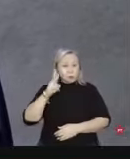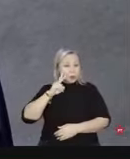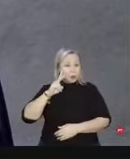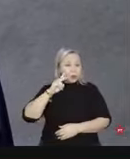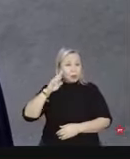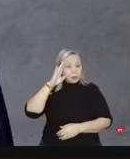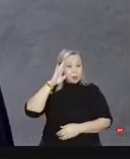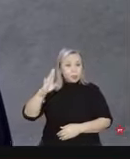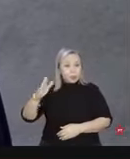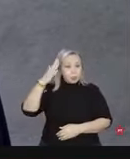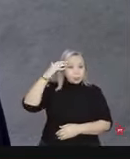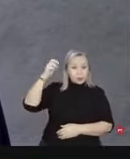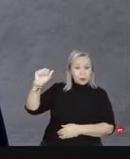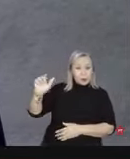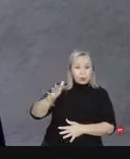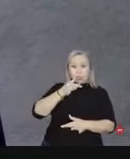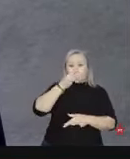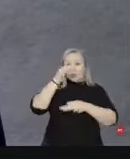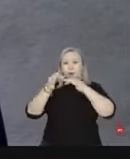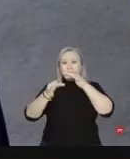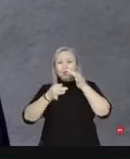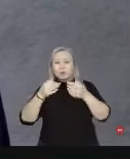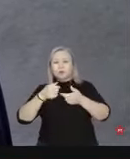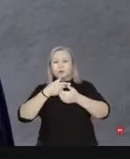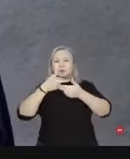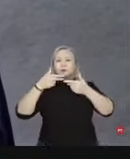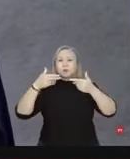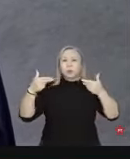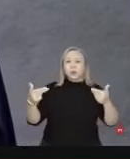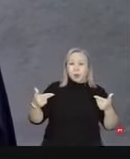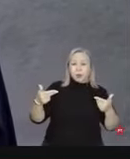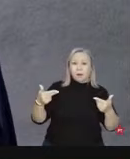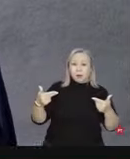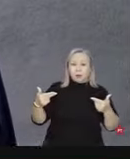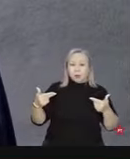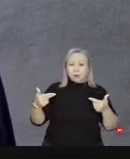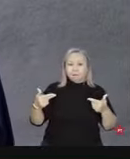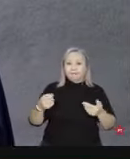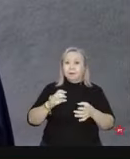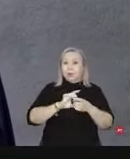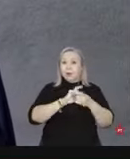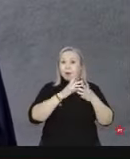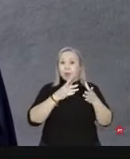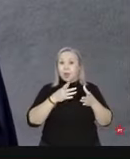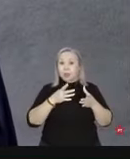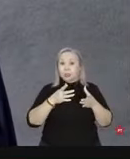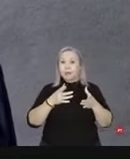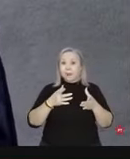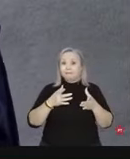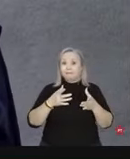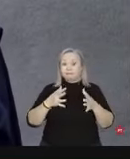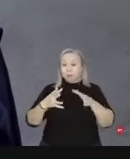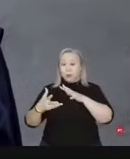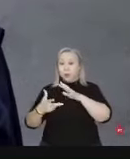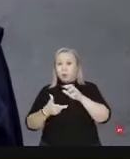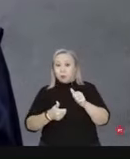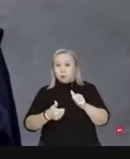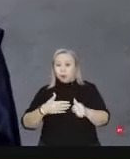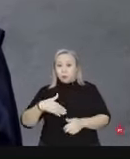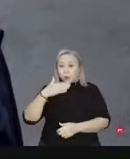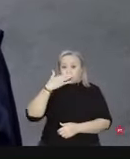principalmente nas famosas primaveras democráticas do mundo árabe, essa utilização foi desvirtuada